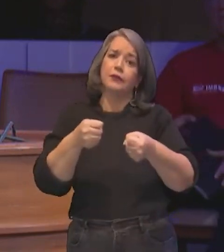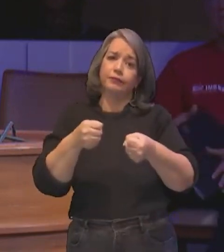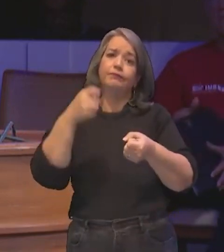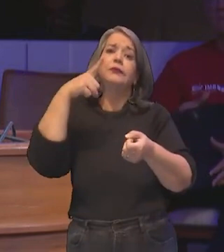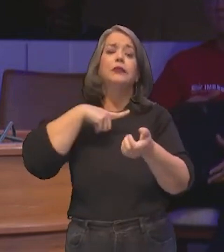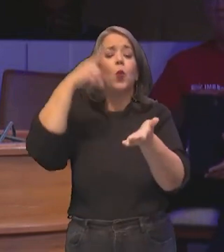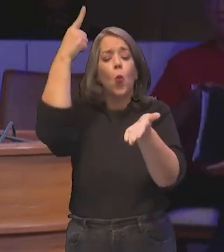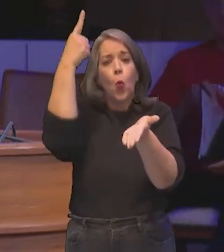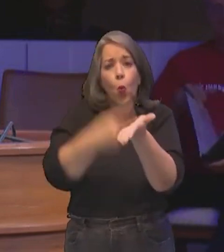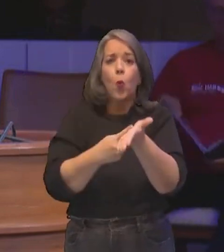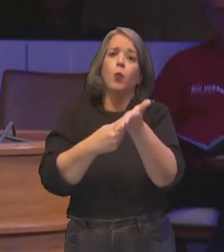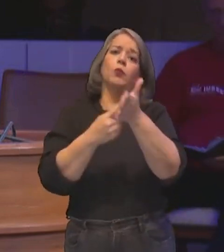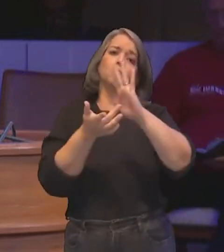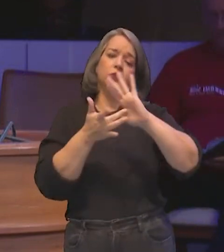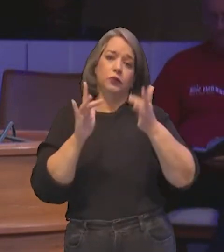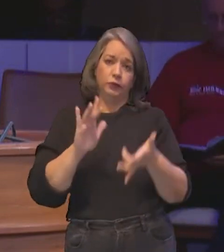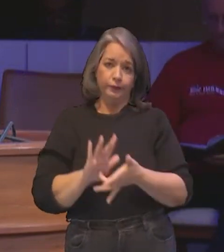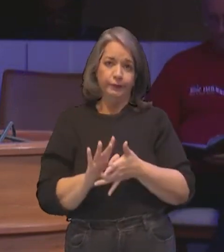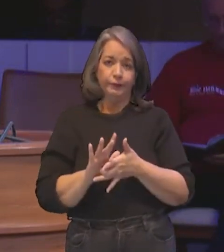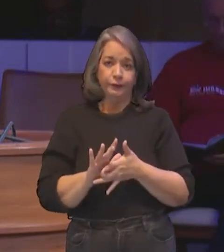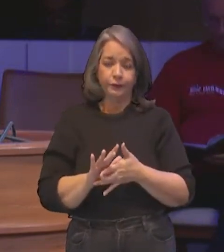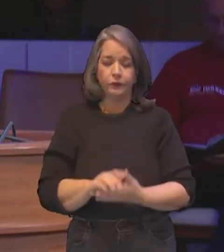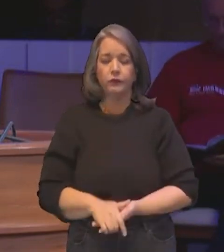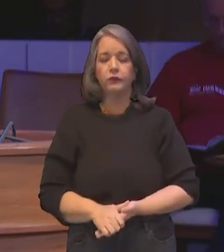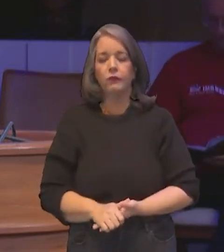para nós que, por mais